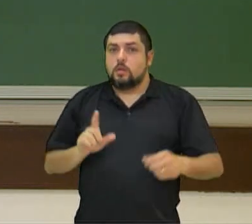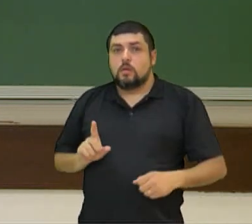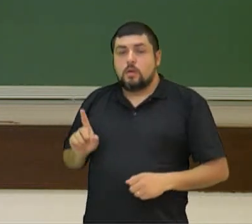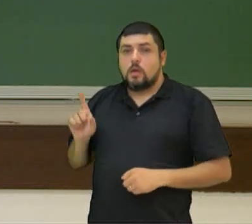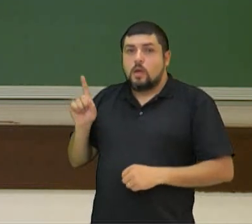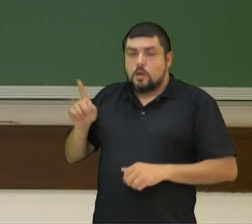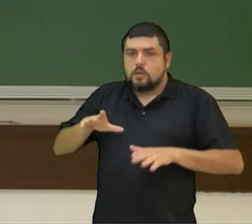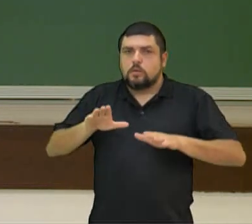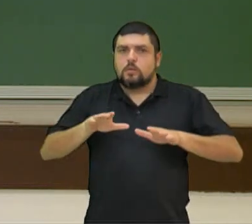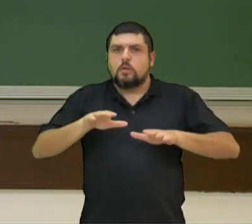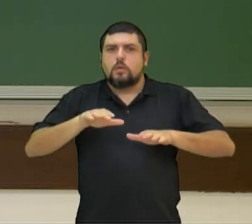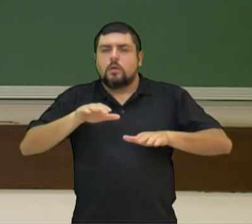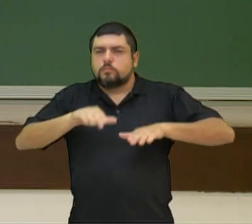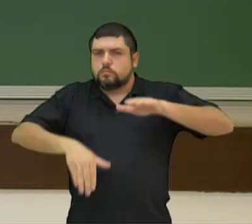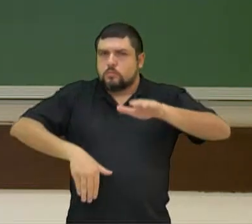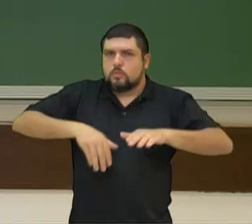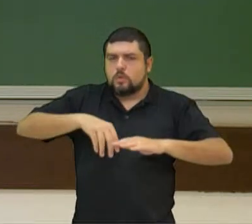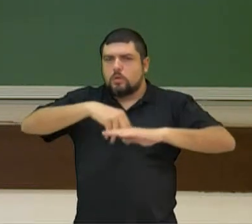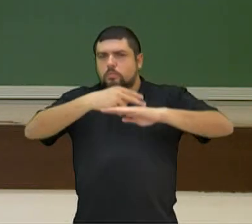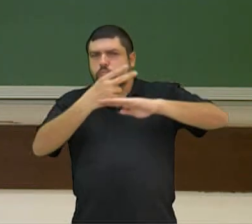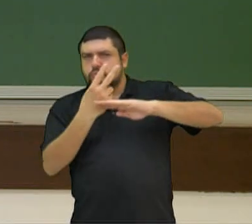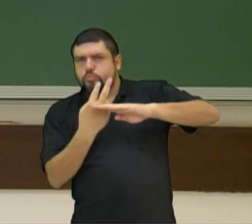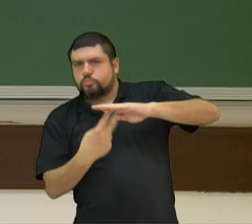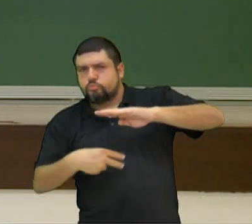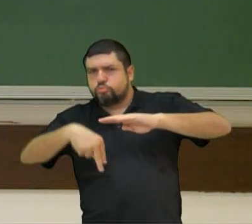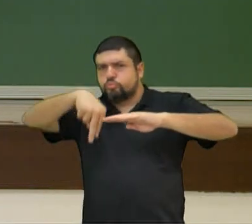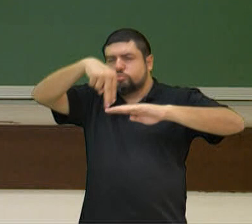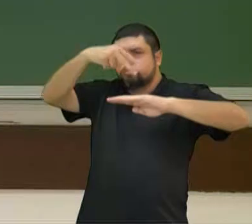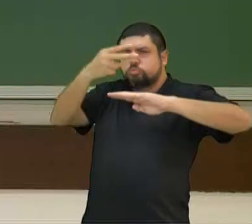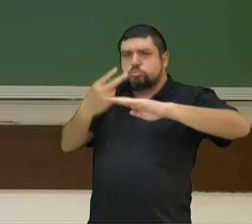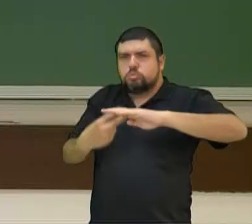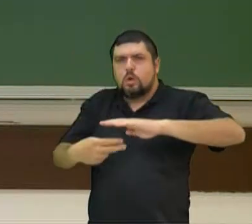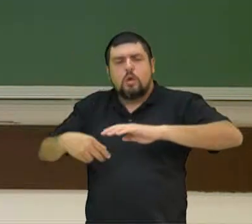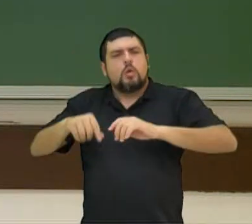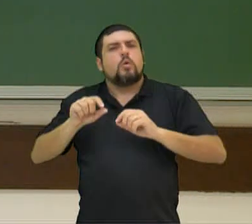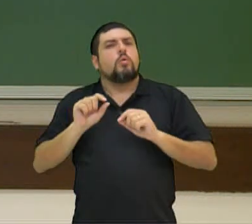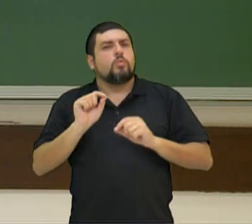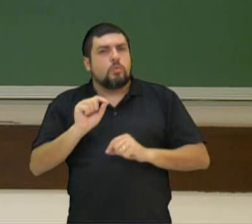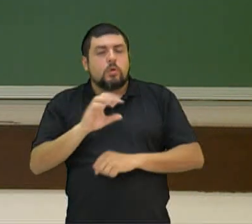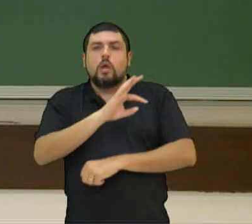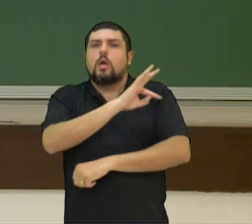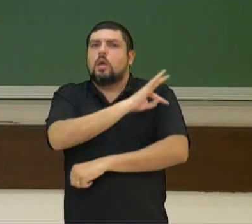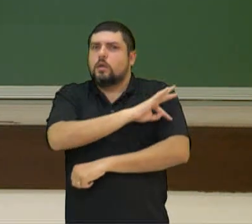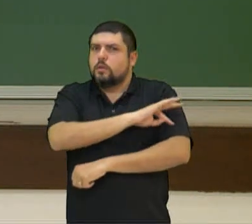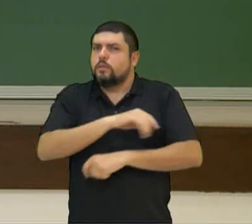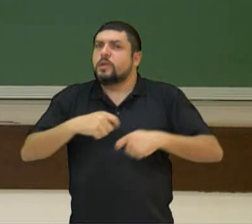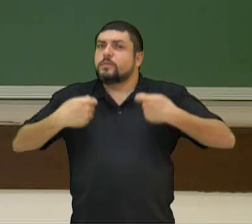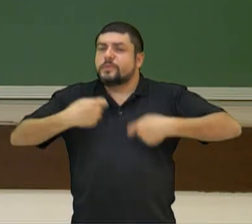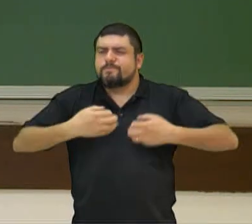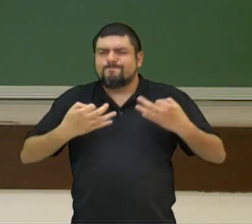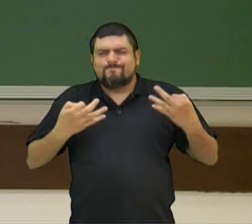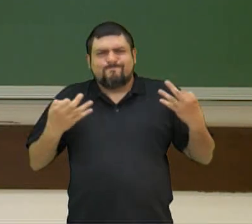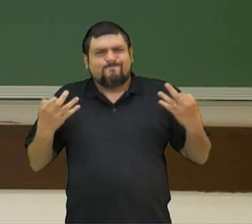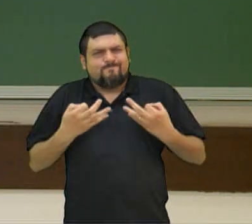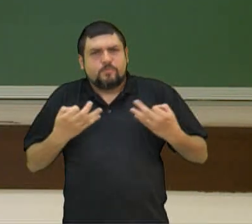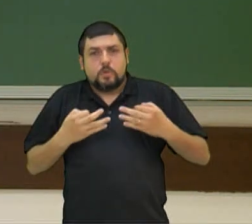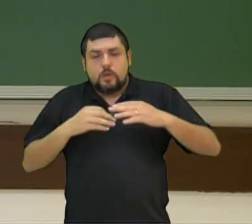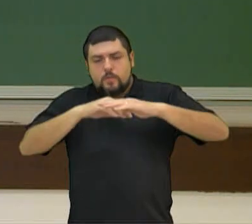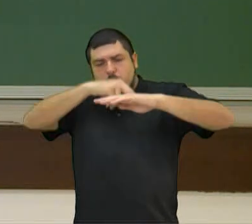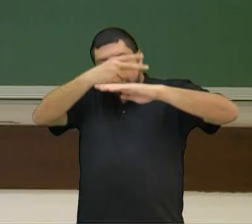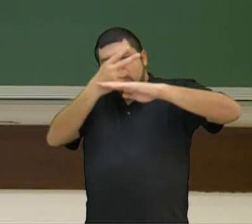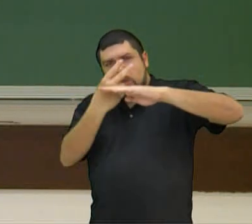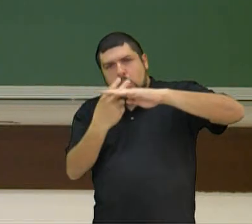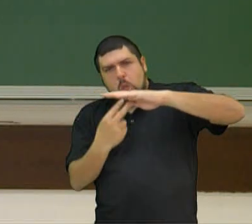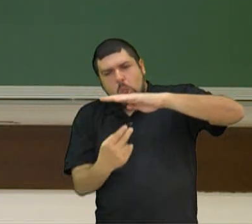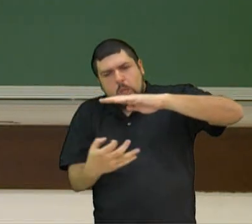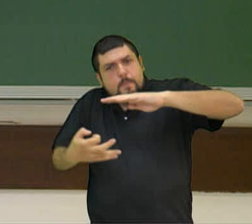técnico. Exige uma perfeição muito grande das atletas no que elas apresentam fora da água e no que elas apresentam dentro